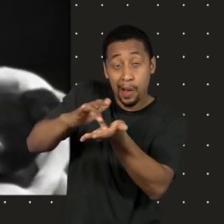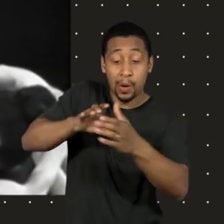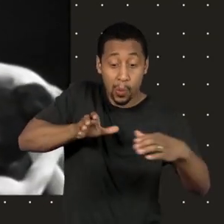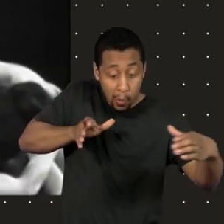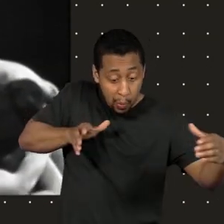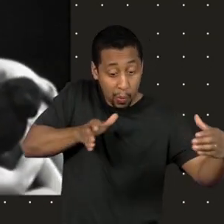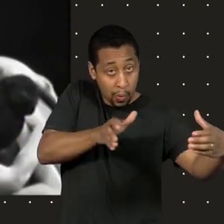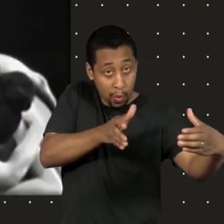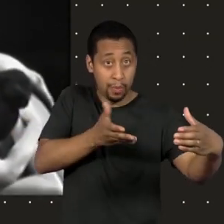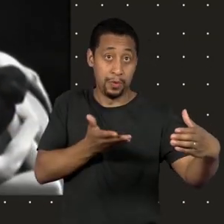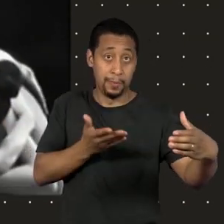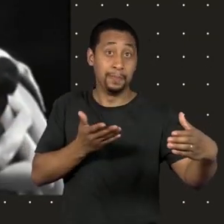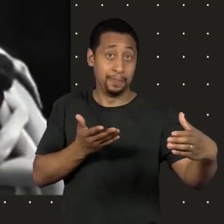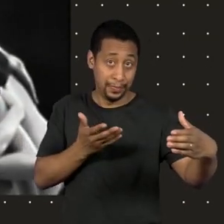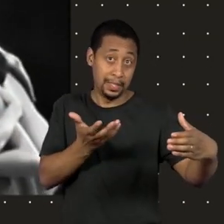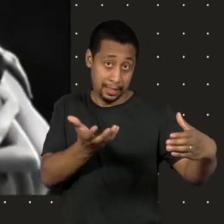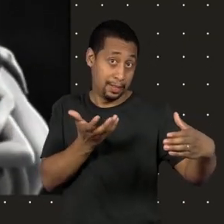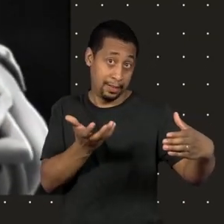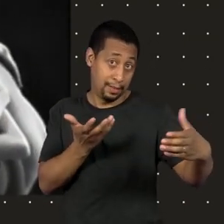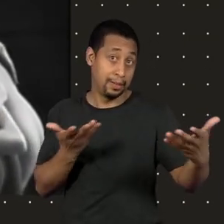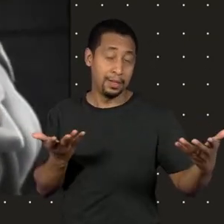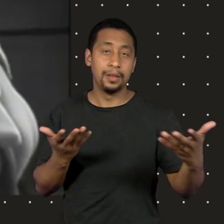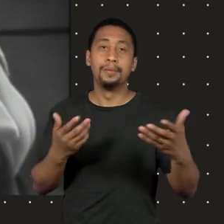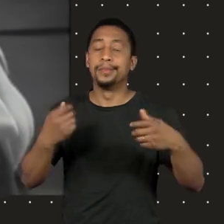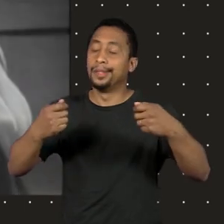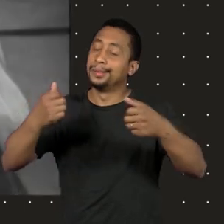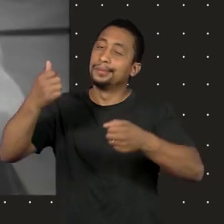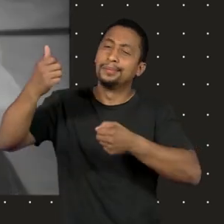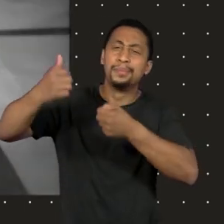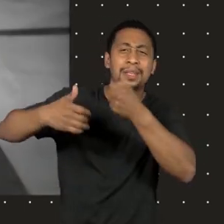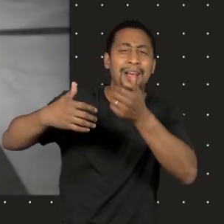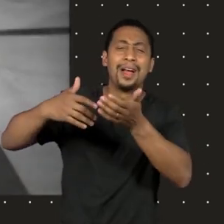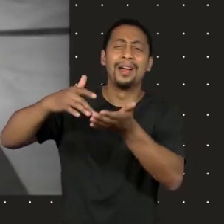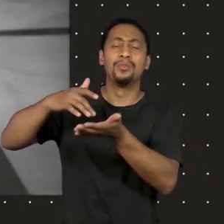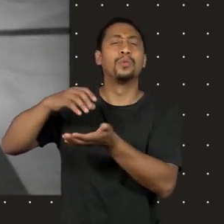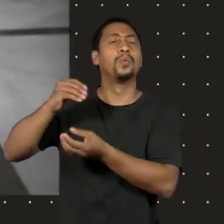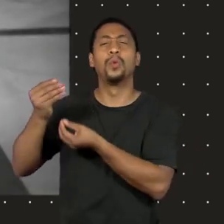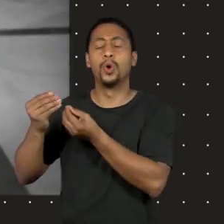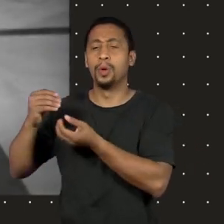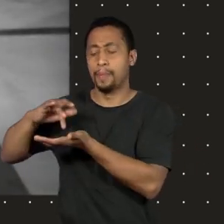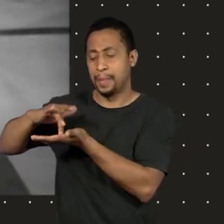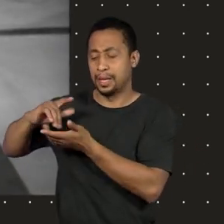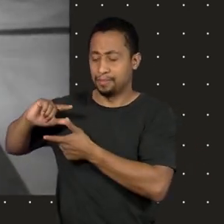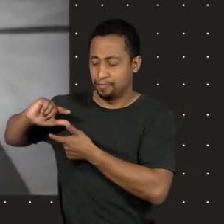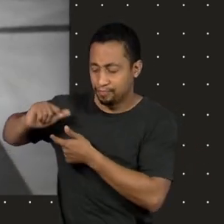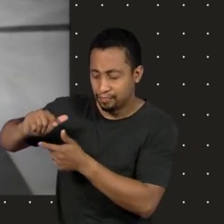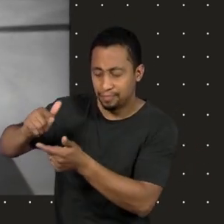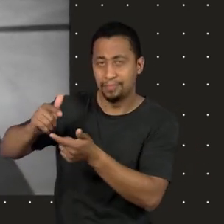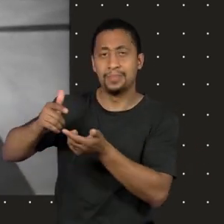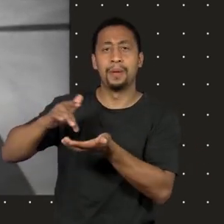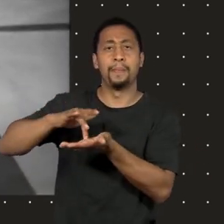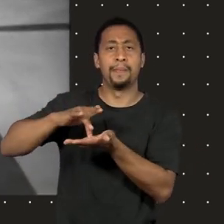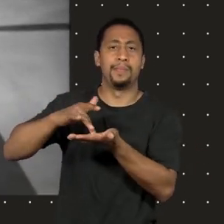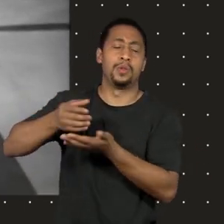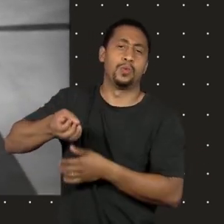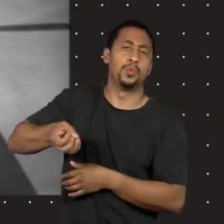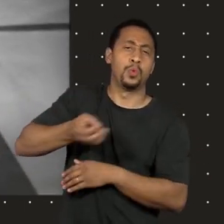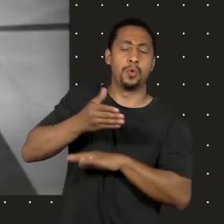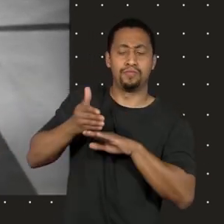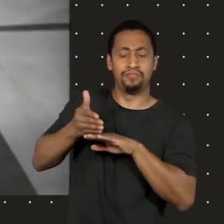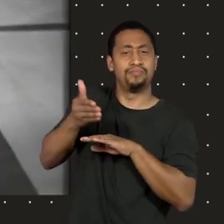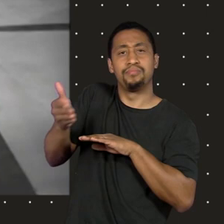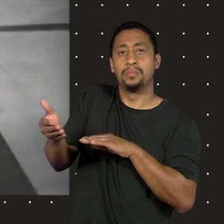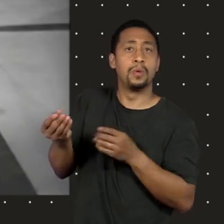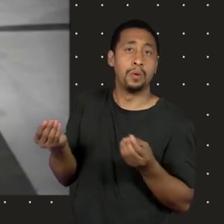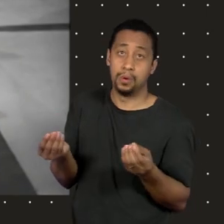É todo explicado o que é o moderno, o que é o clássico, o neoclássico. Tudo